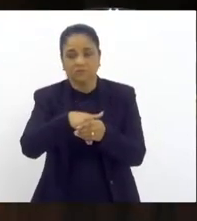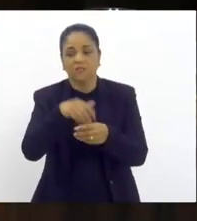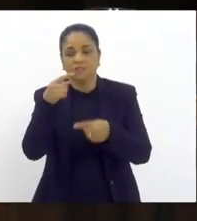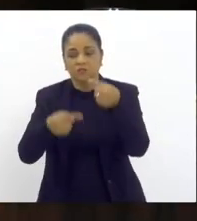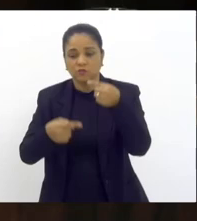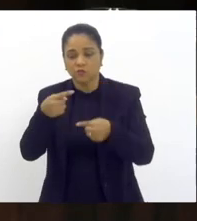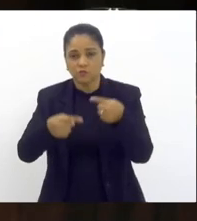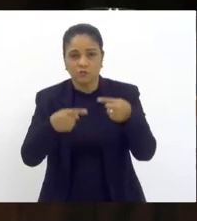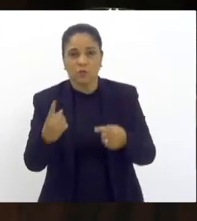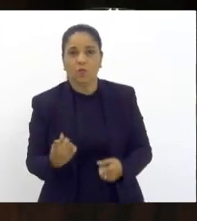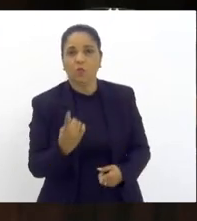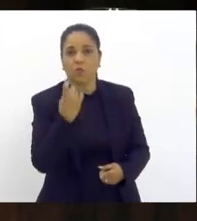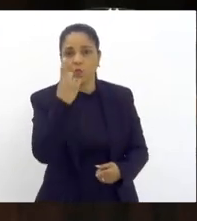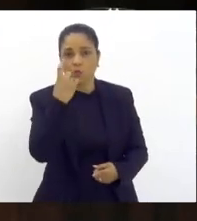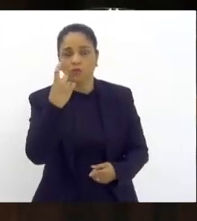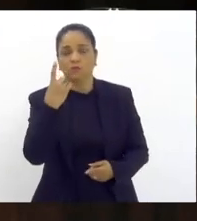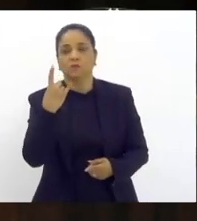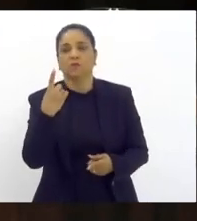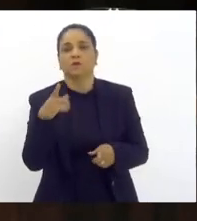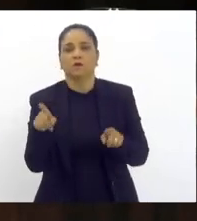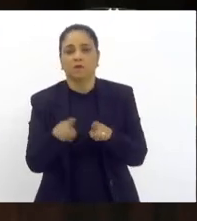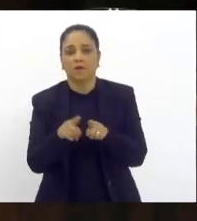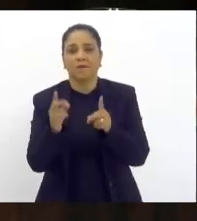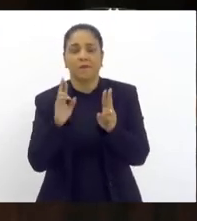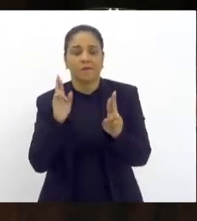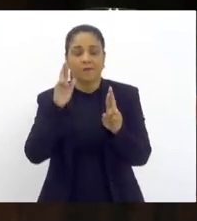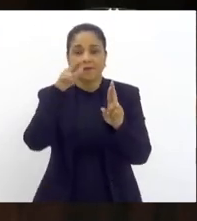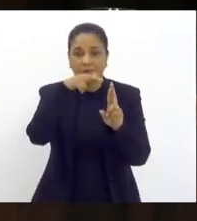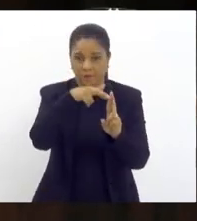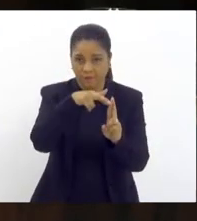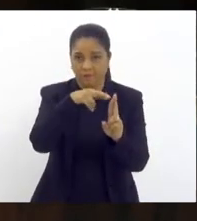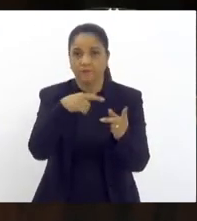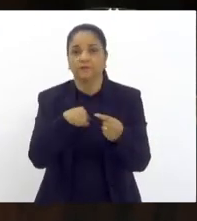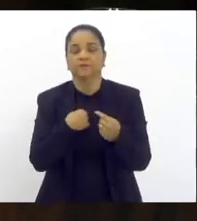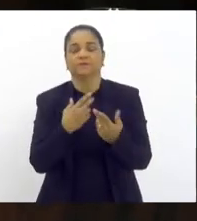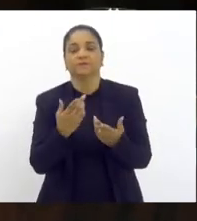vamos retomar aqui o projeto da Procuradoria, projeto de resolução número